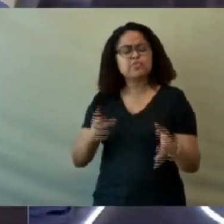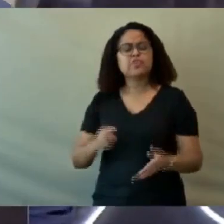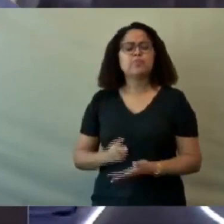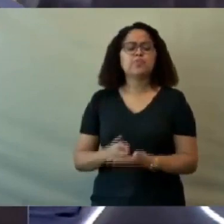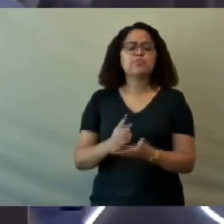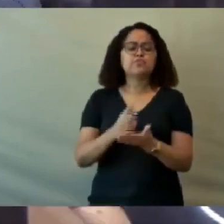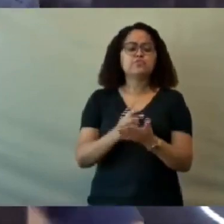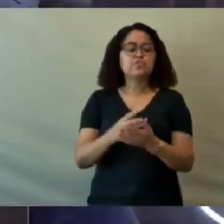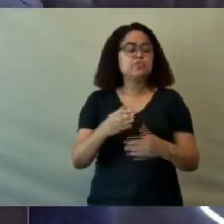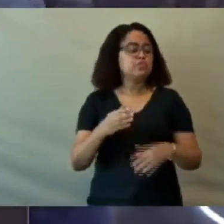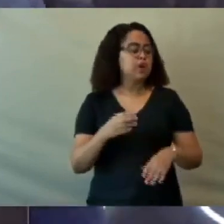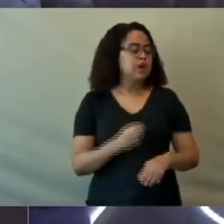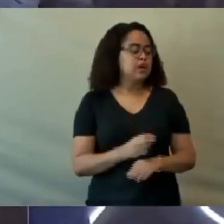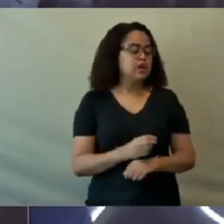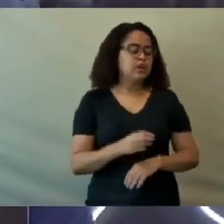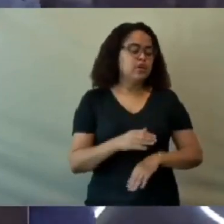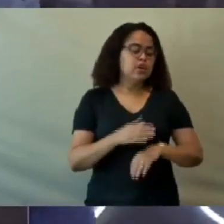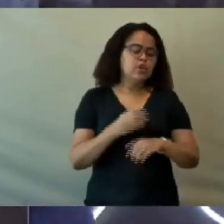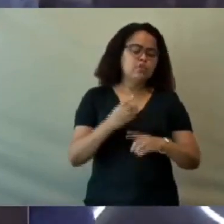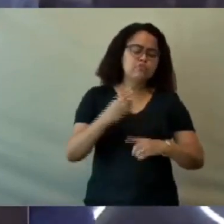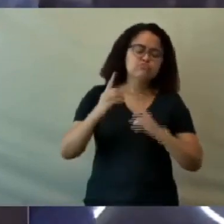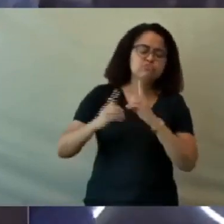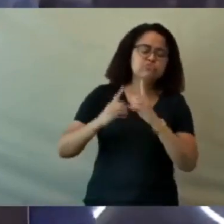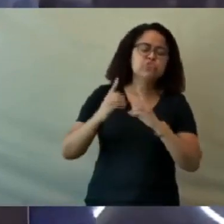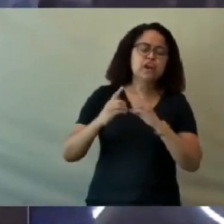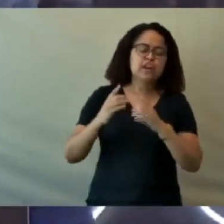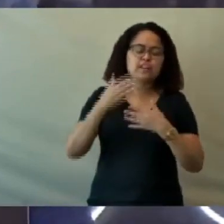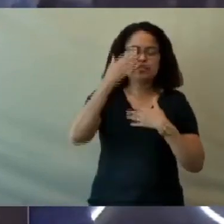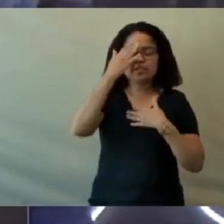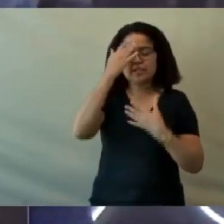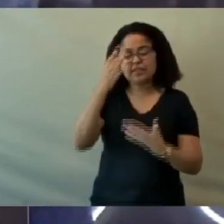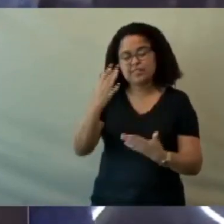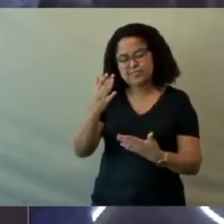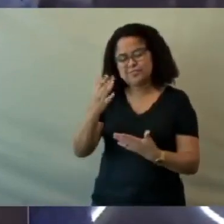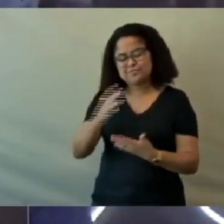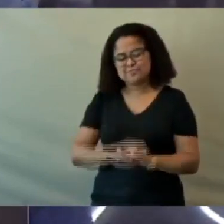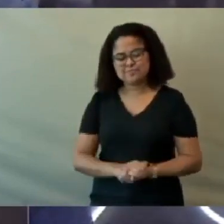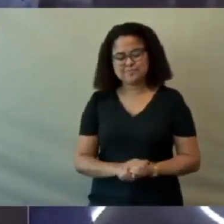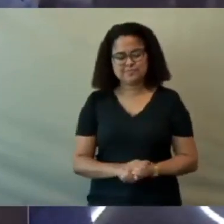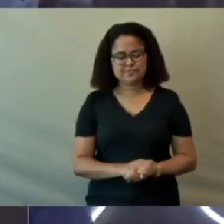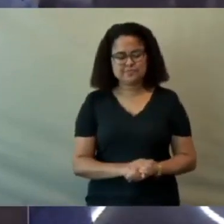eu quem agradeço agora